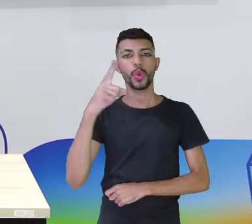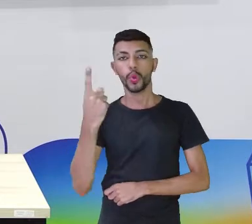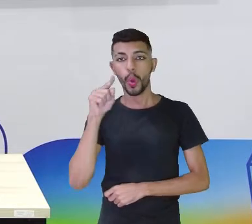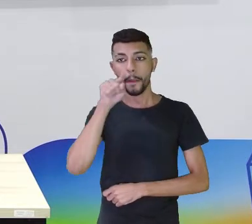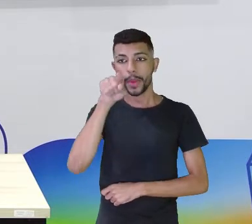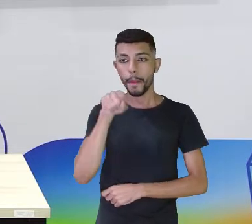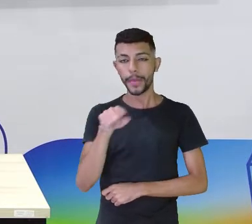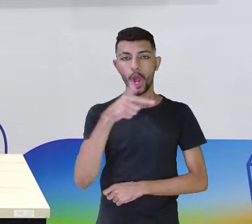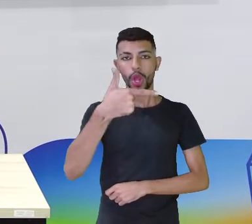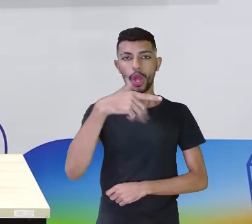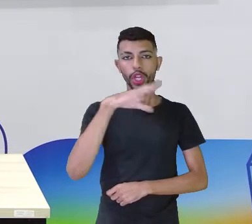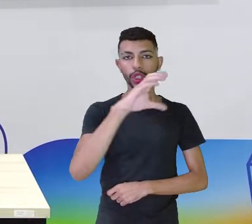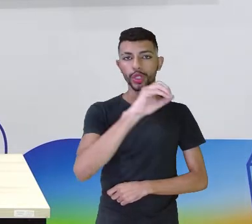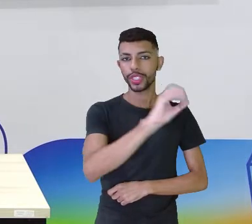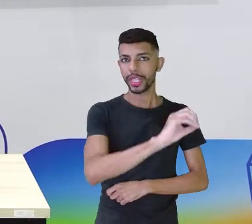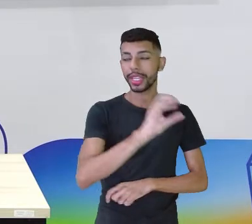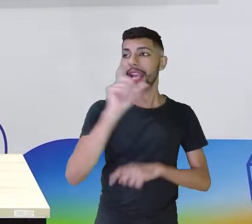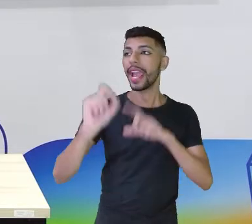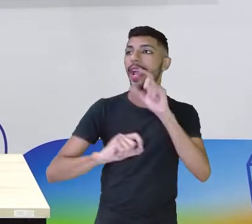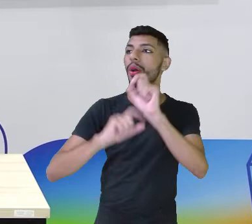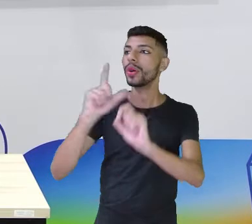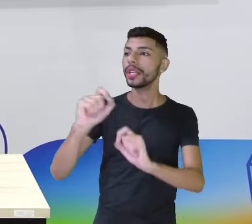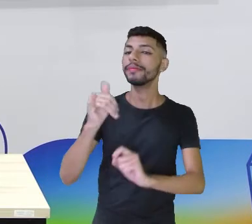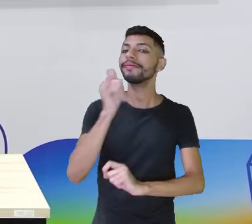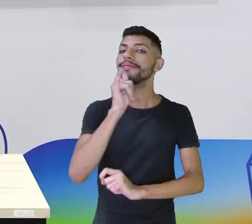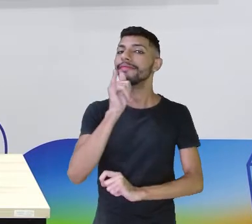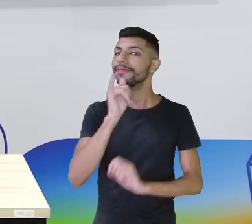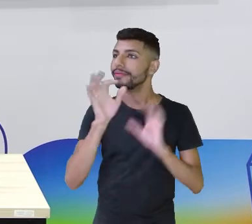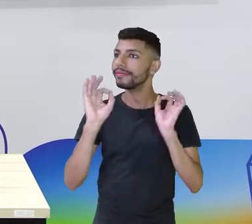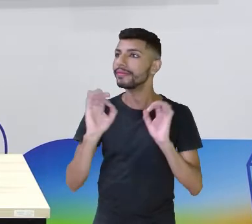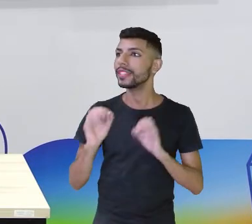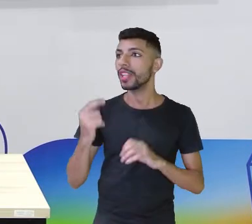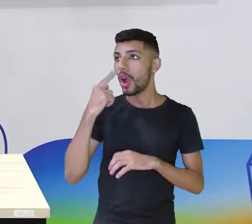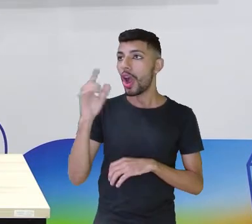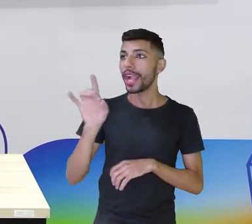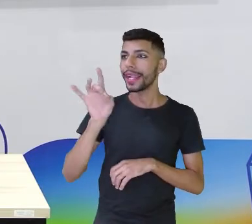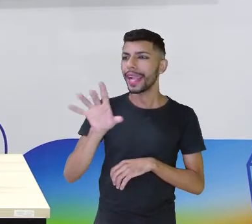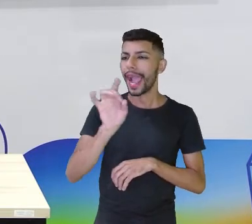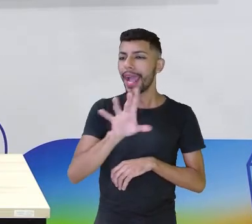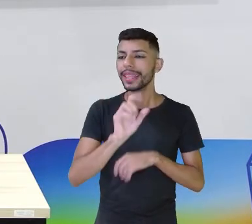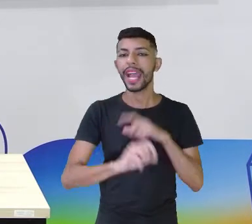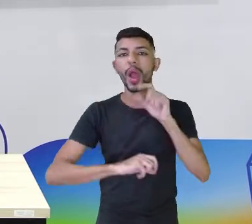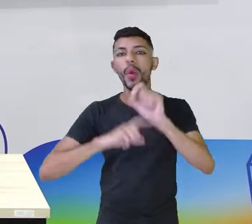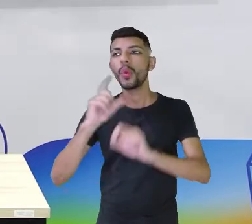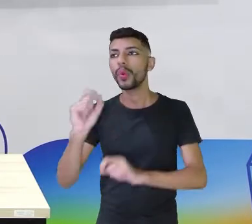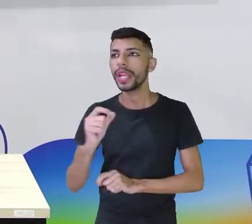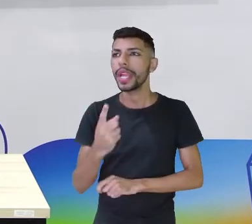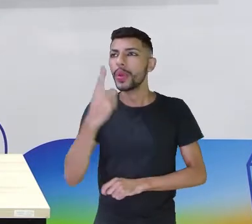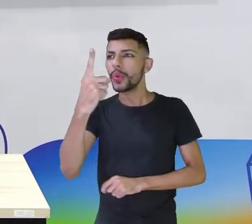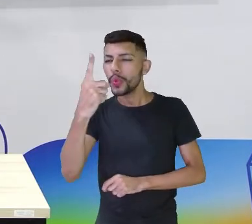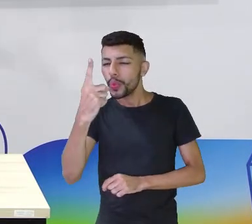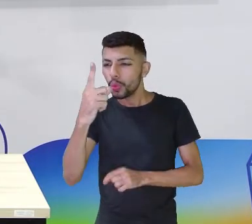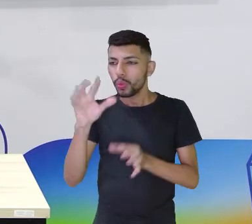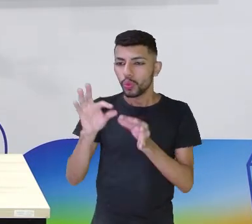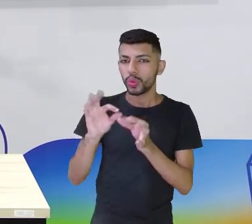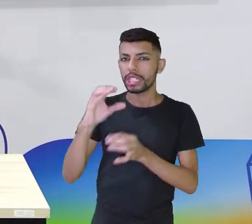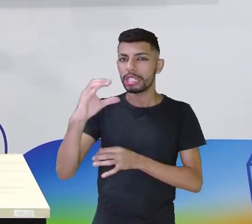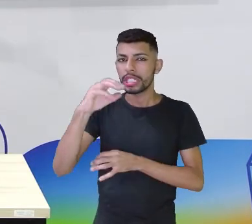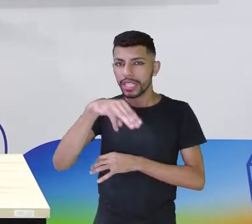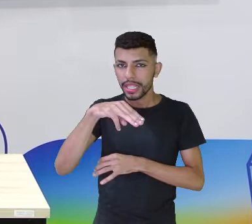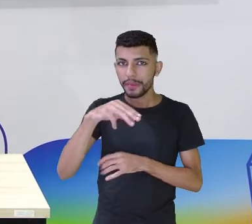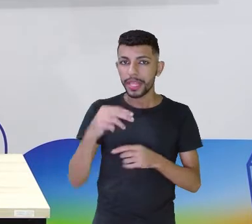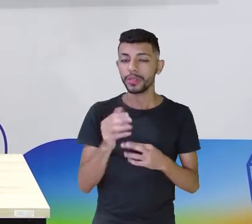2,200 é um exemplo. Cada unidade, cada 1 centímetro, representa aproximadamente 200